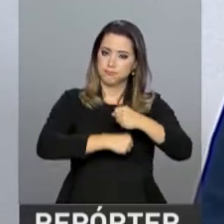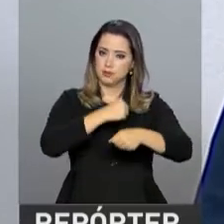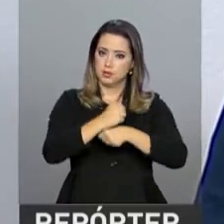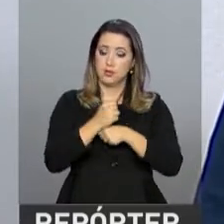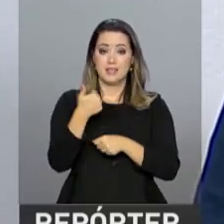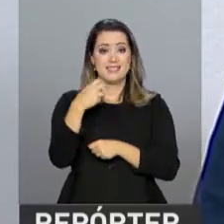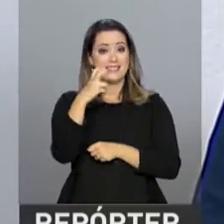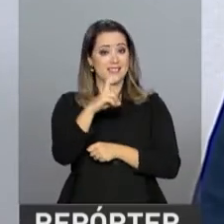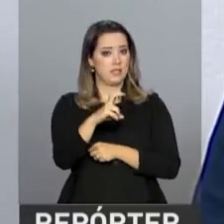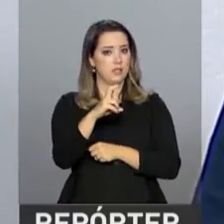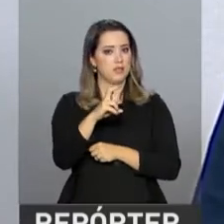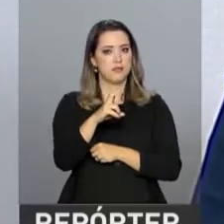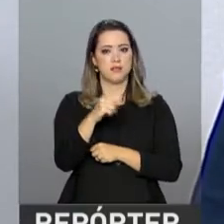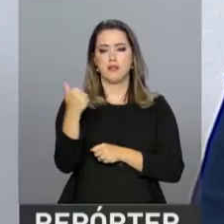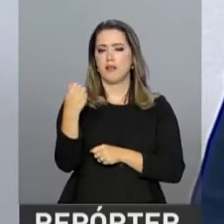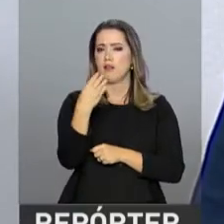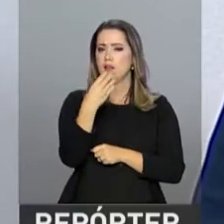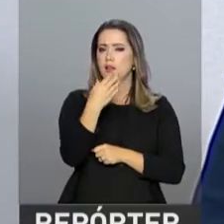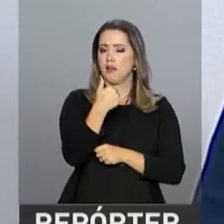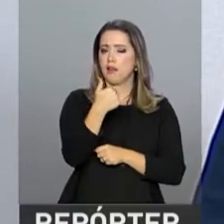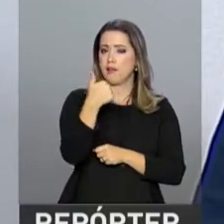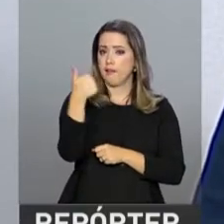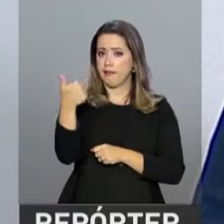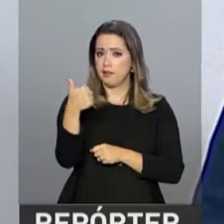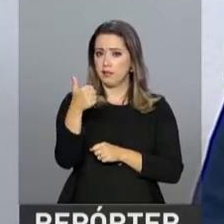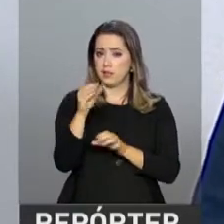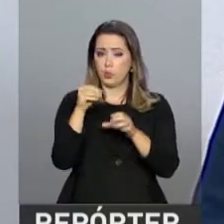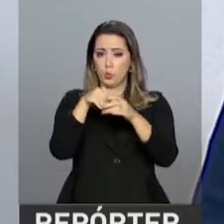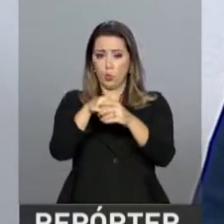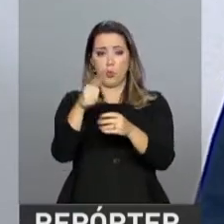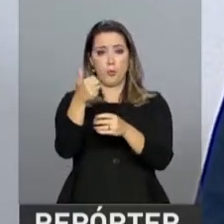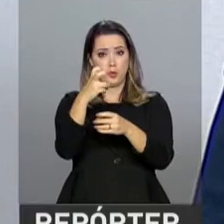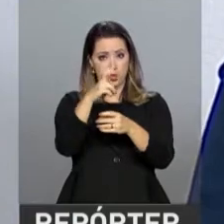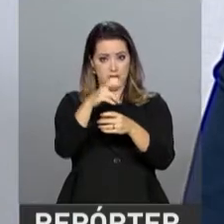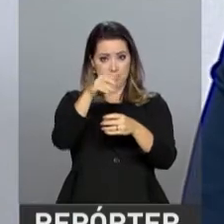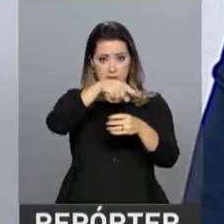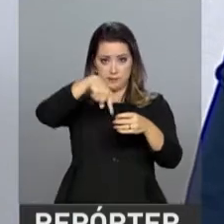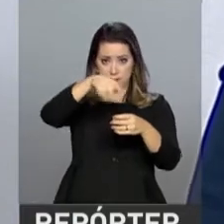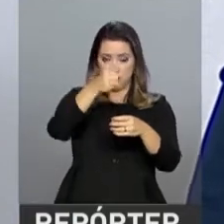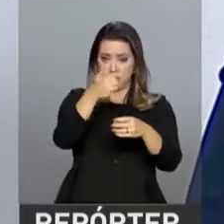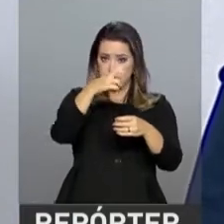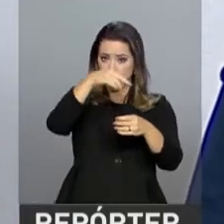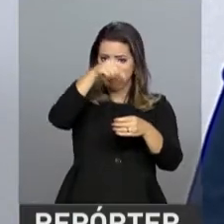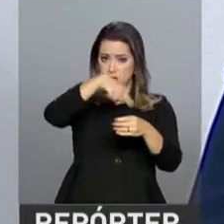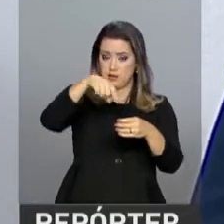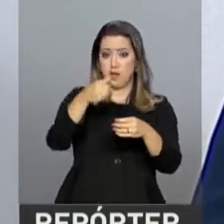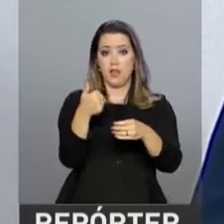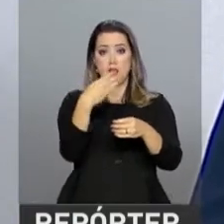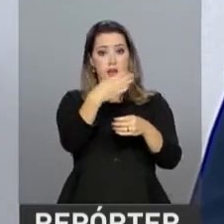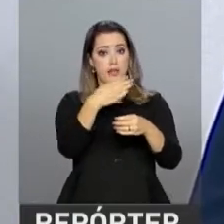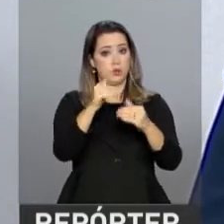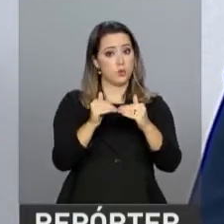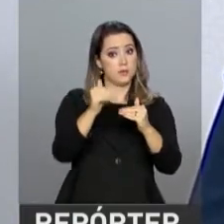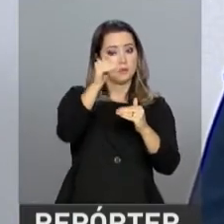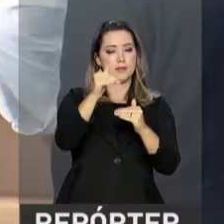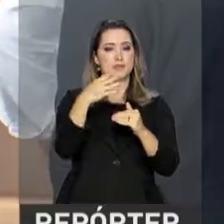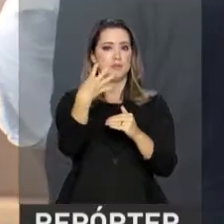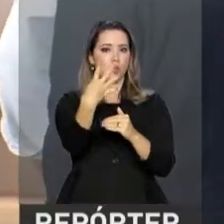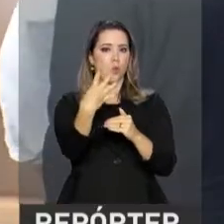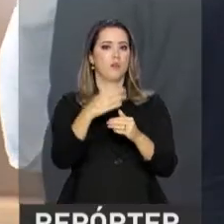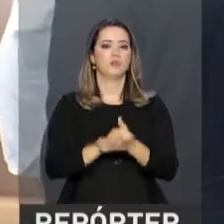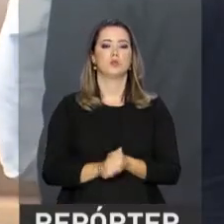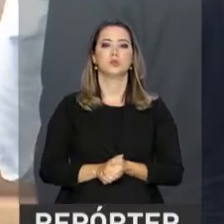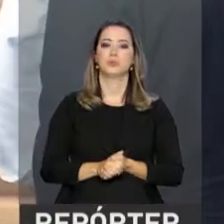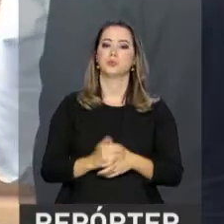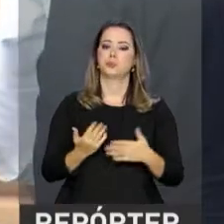15 14 tiveram 1 o médio de satisfação acima da meta que é 4 a